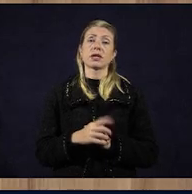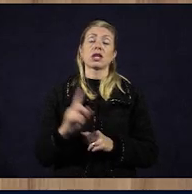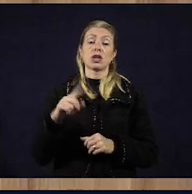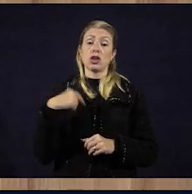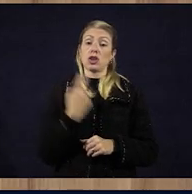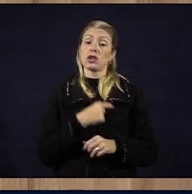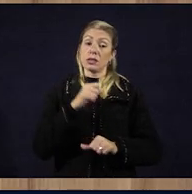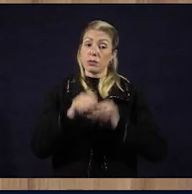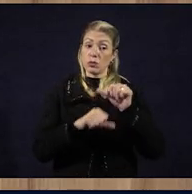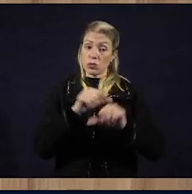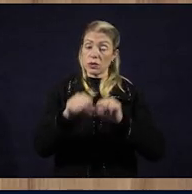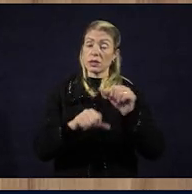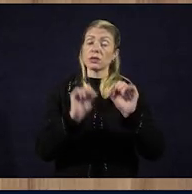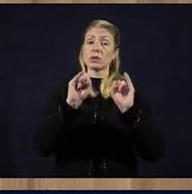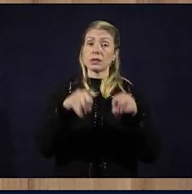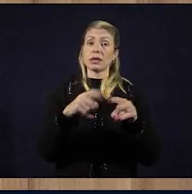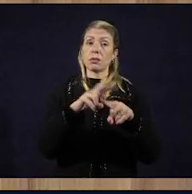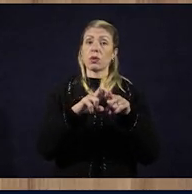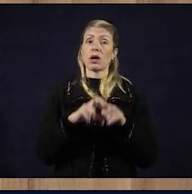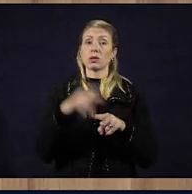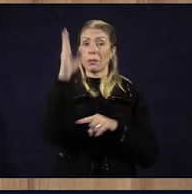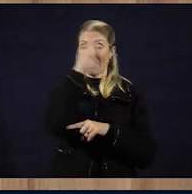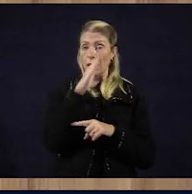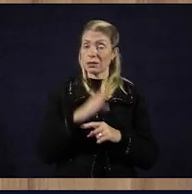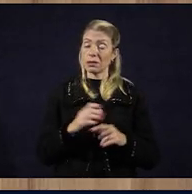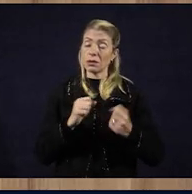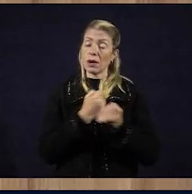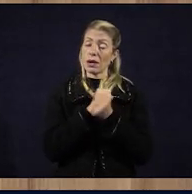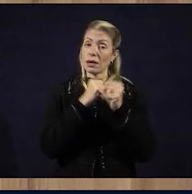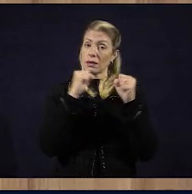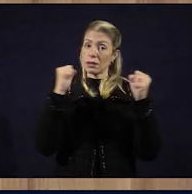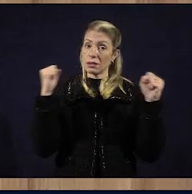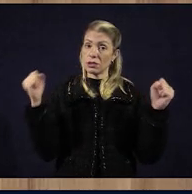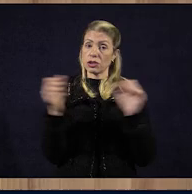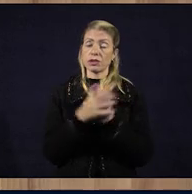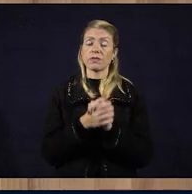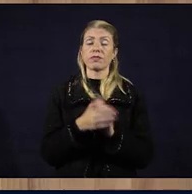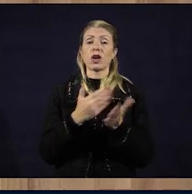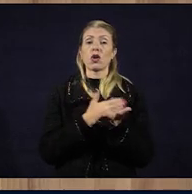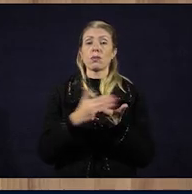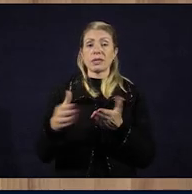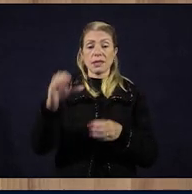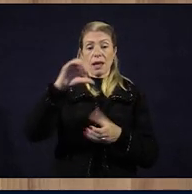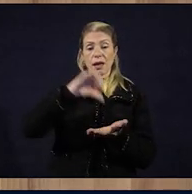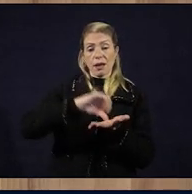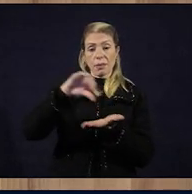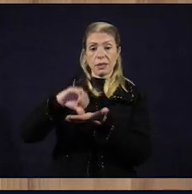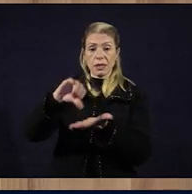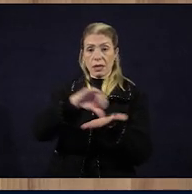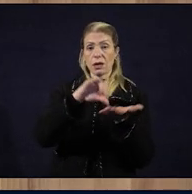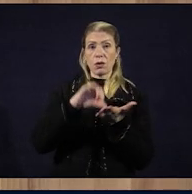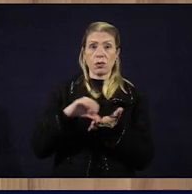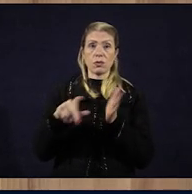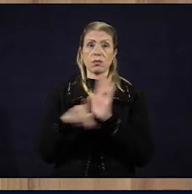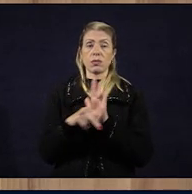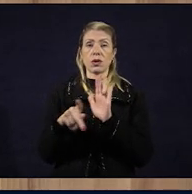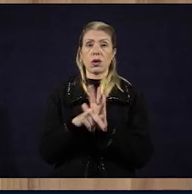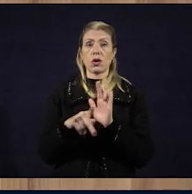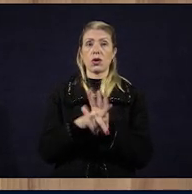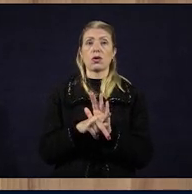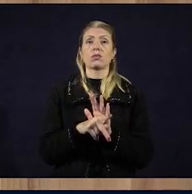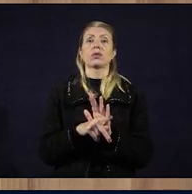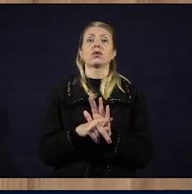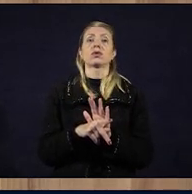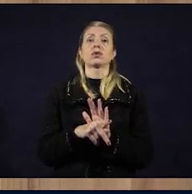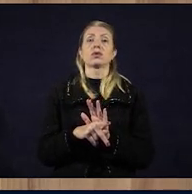transição pelo tamanho do nosso país nós vamos começar nas capitais esse ano a gente começou com as